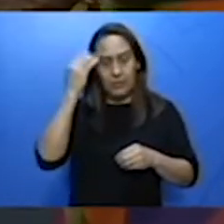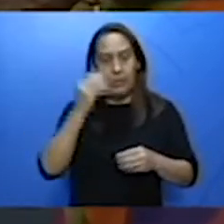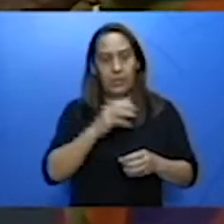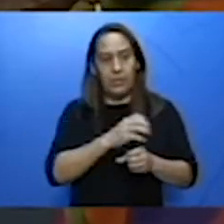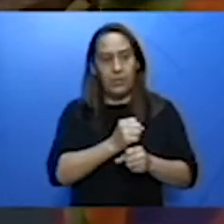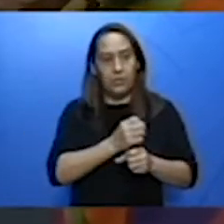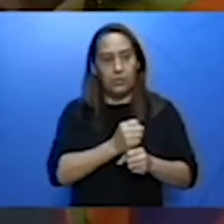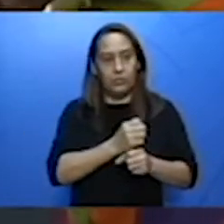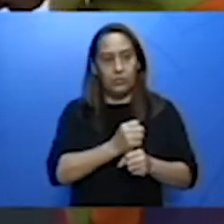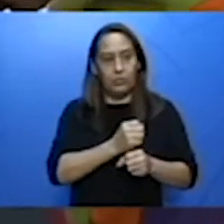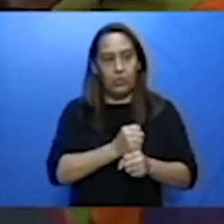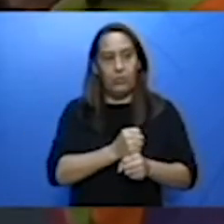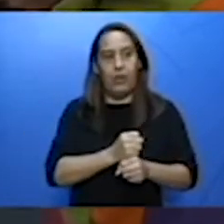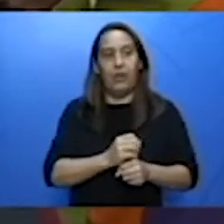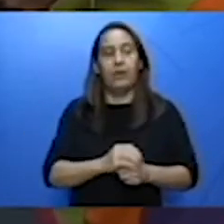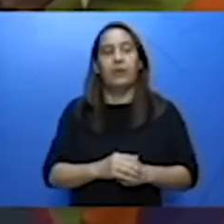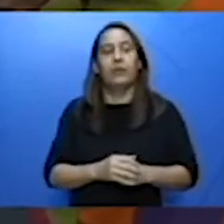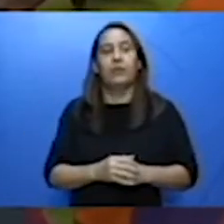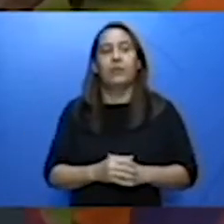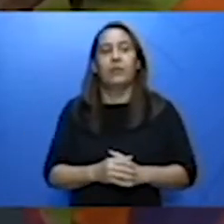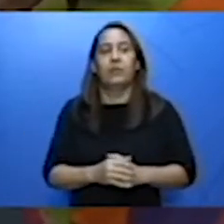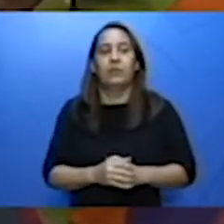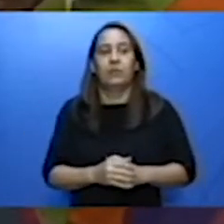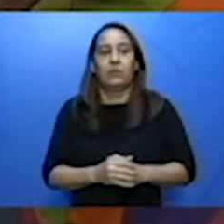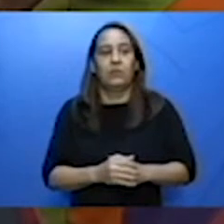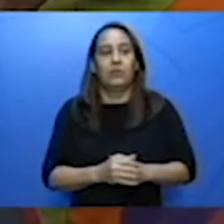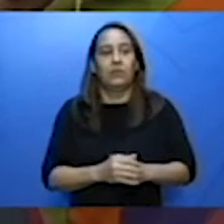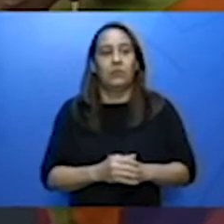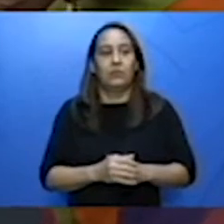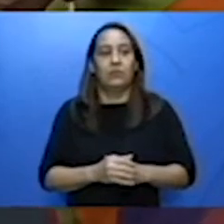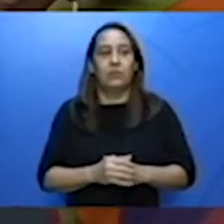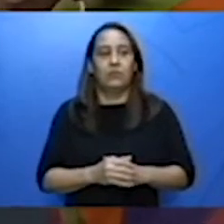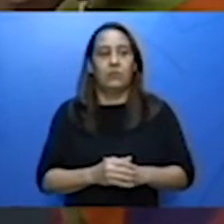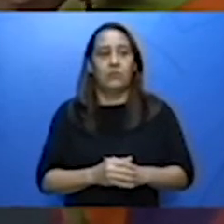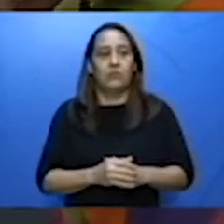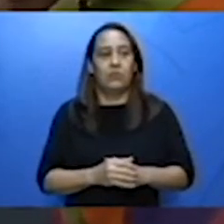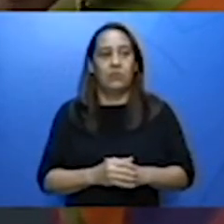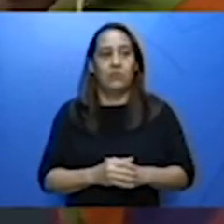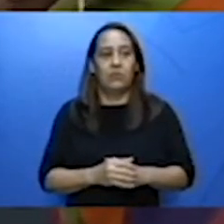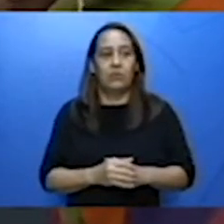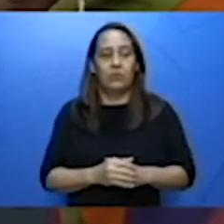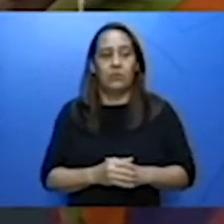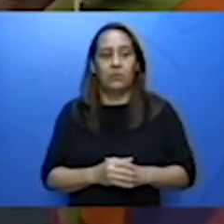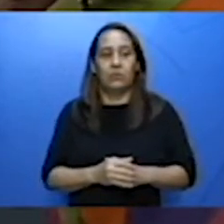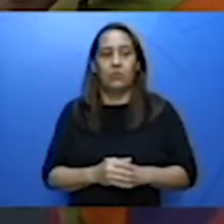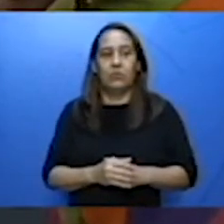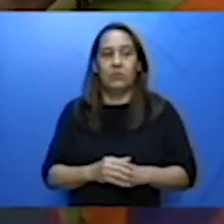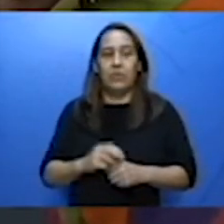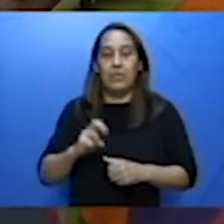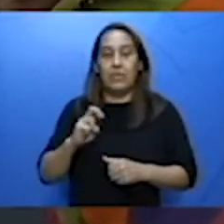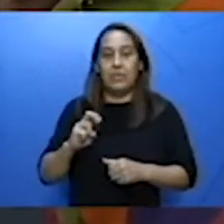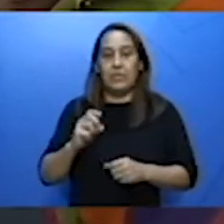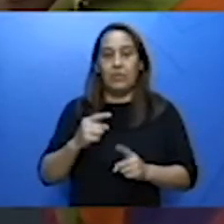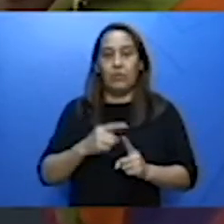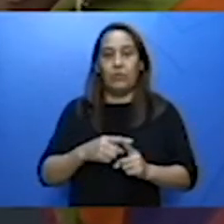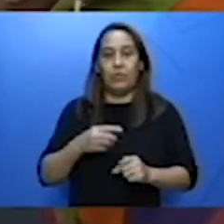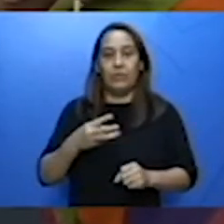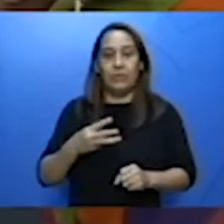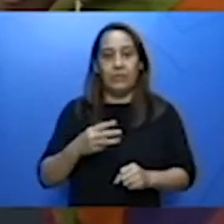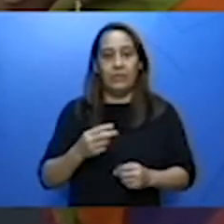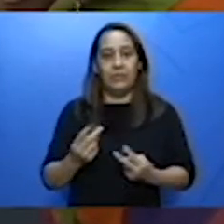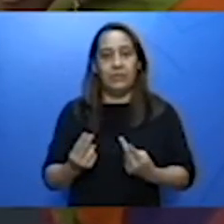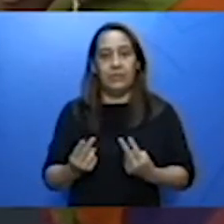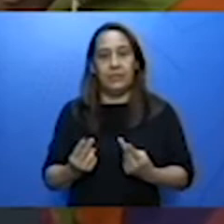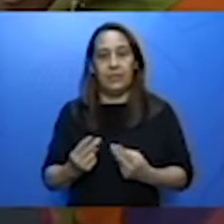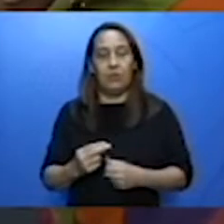dezenas. 4 mais 1, nunca esquece da dezena nova, viu? 4 mais 1, 5.